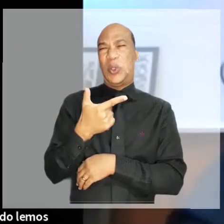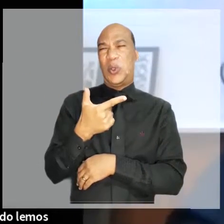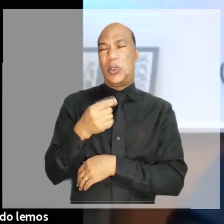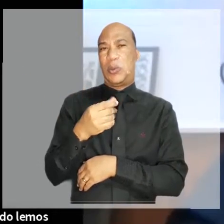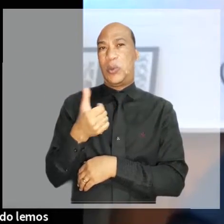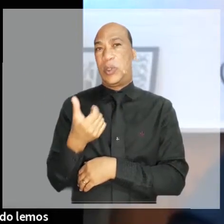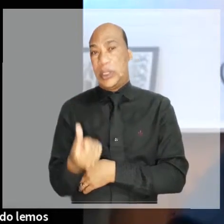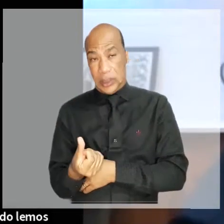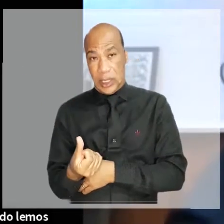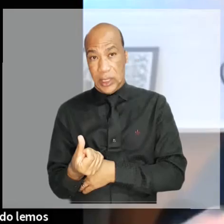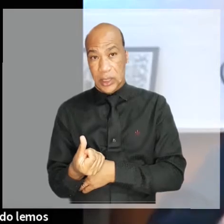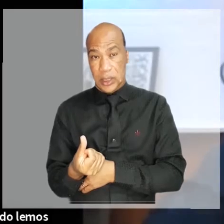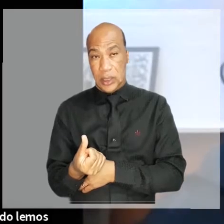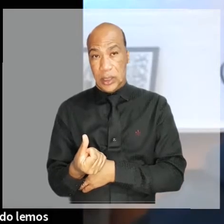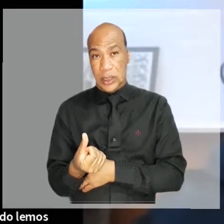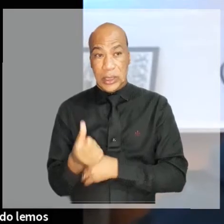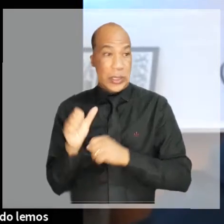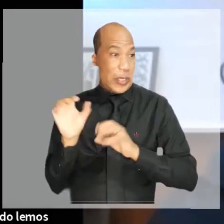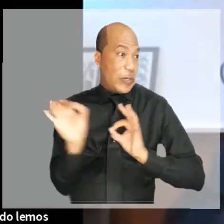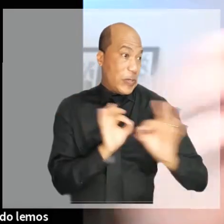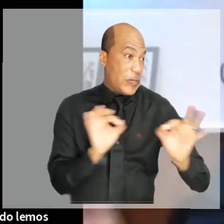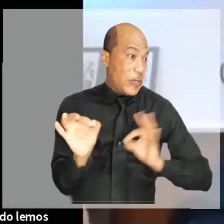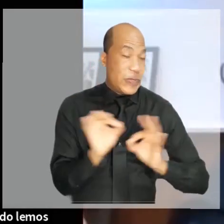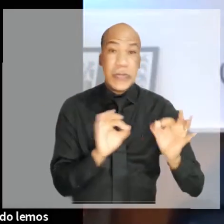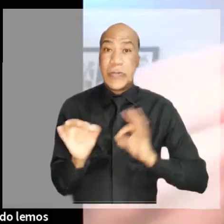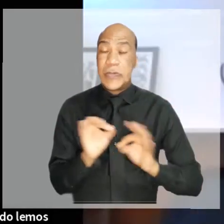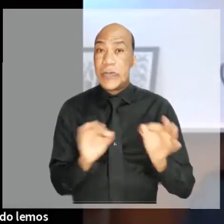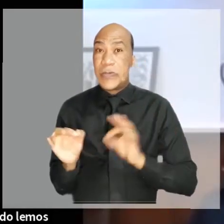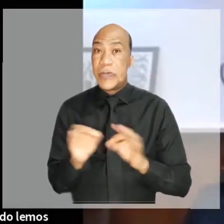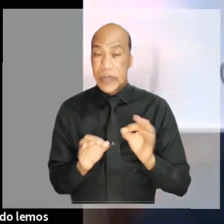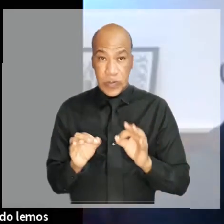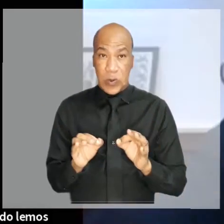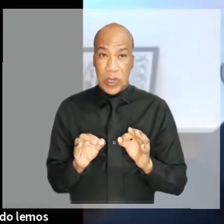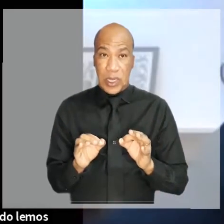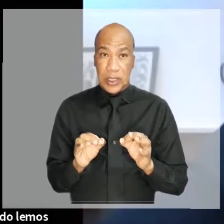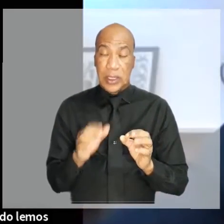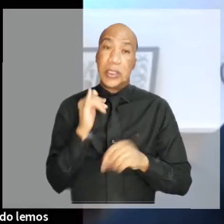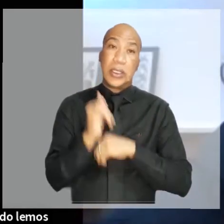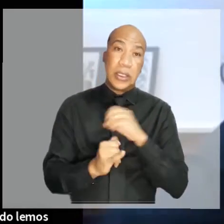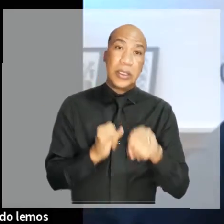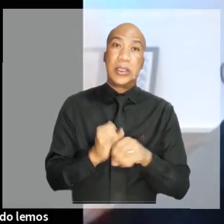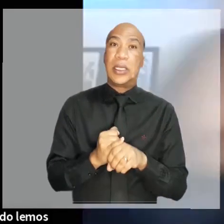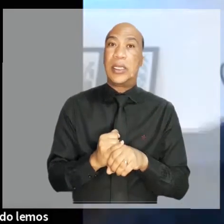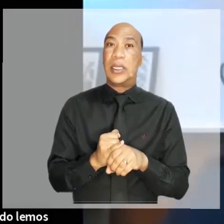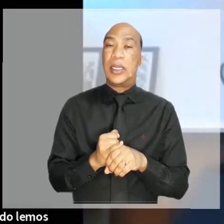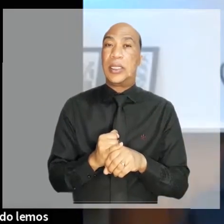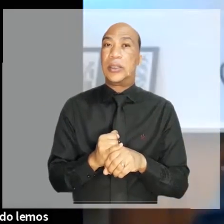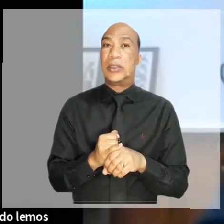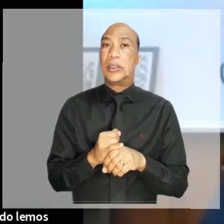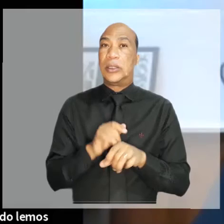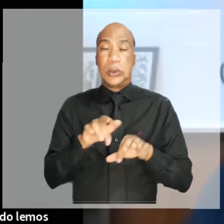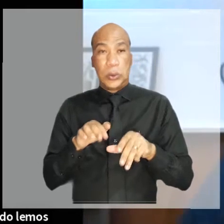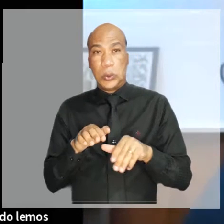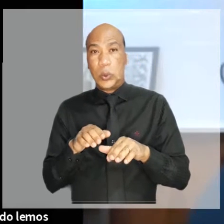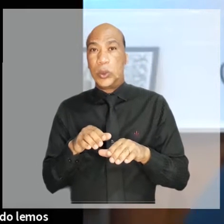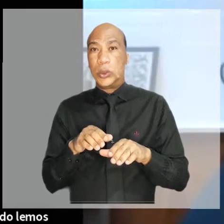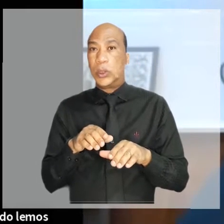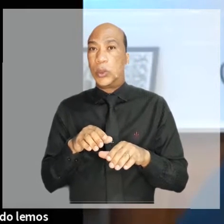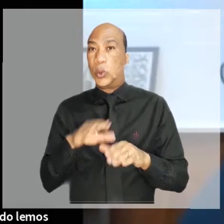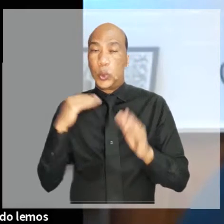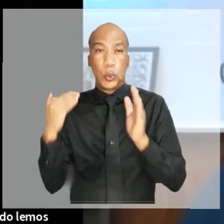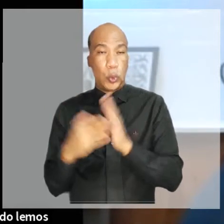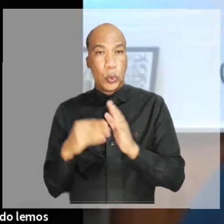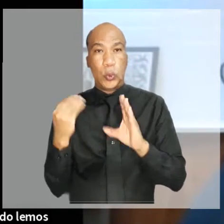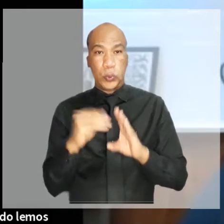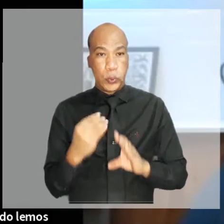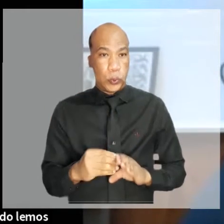transformação digital. O Uruguai ele está colhendo agora os frutos que ele plantou mais de